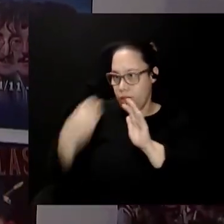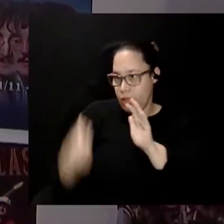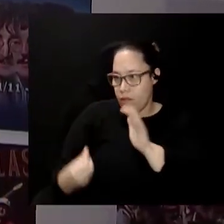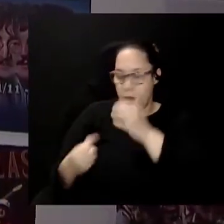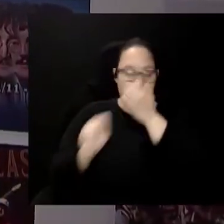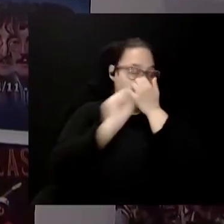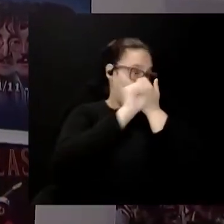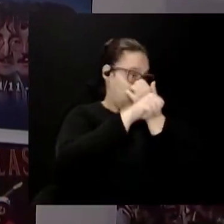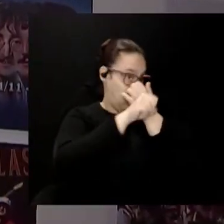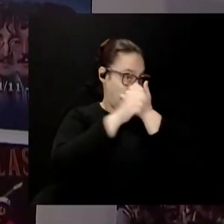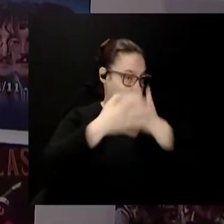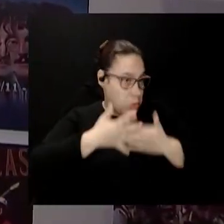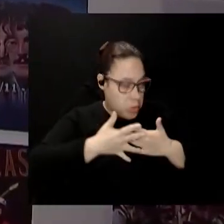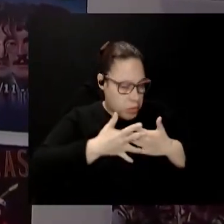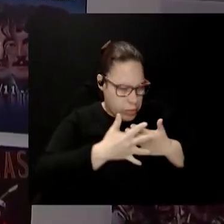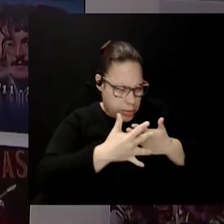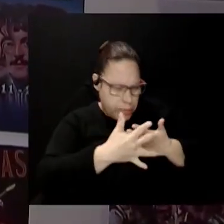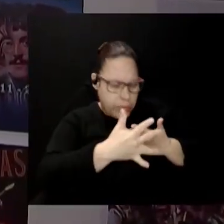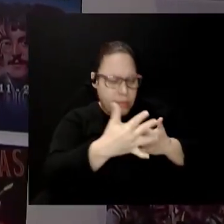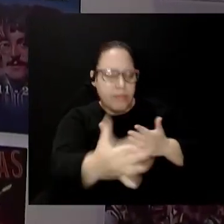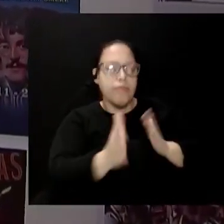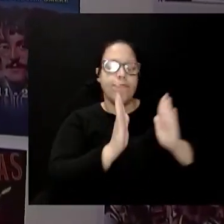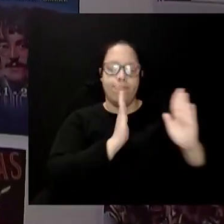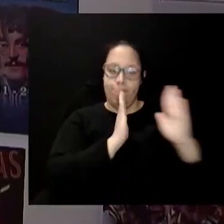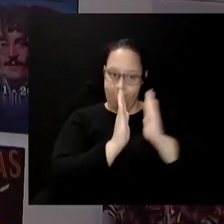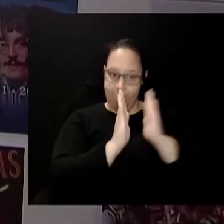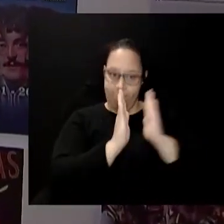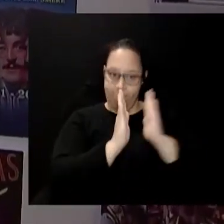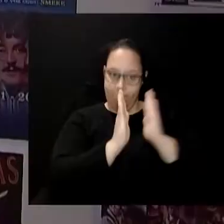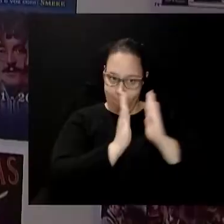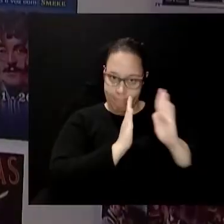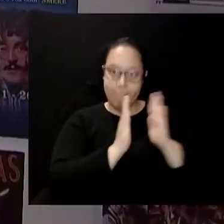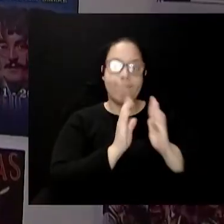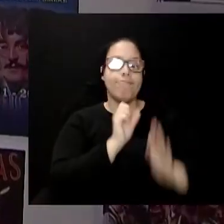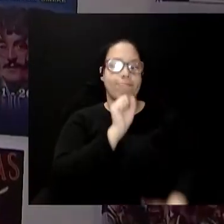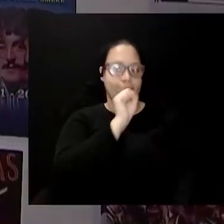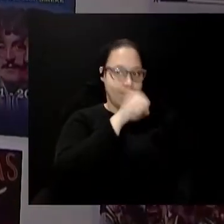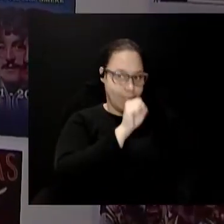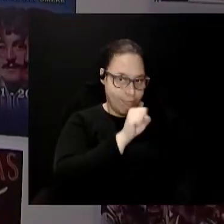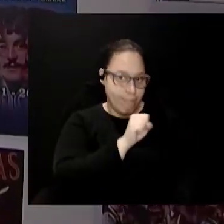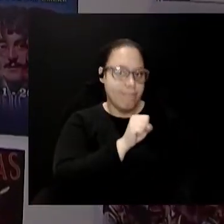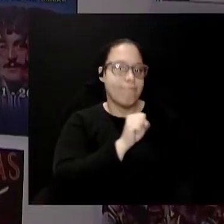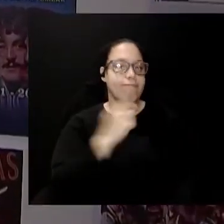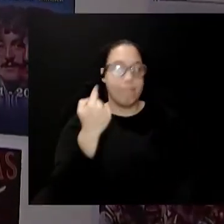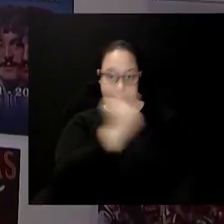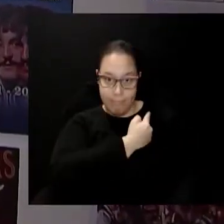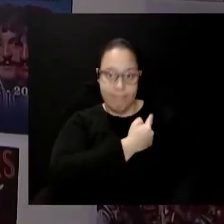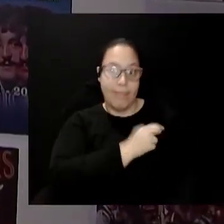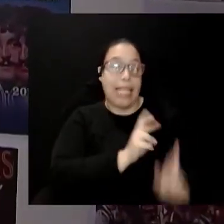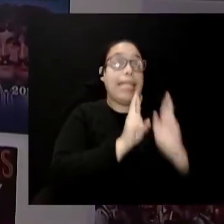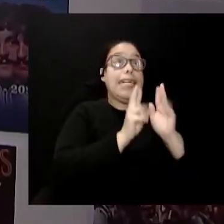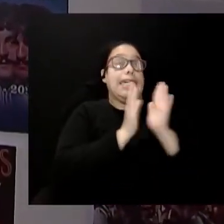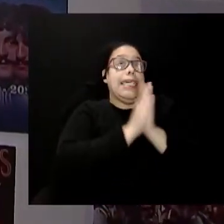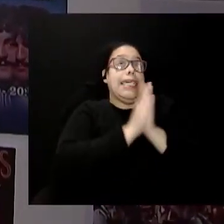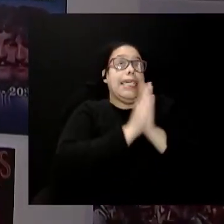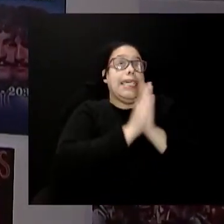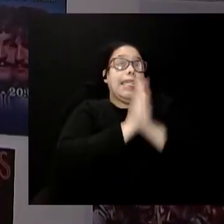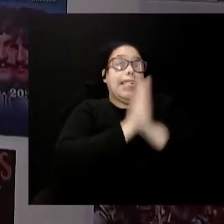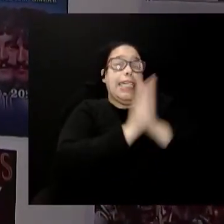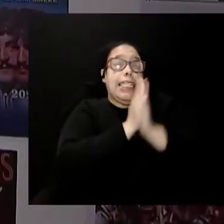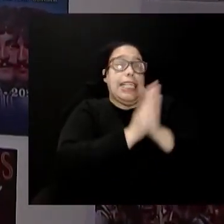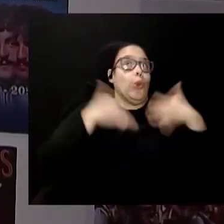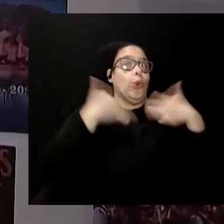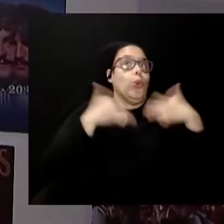de todo esse período aí, né? Então a gente está realmente assim